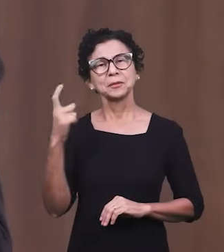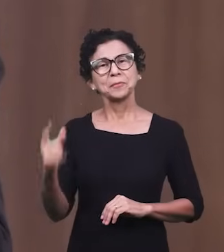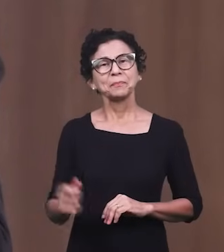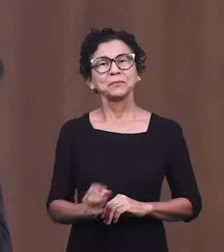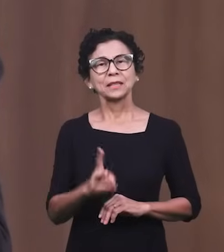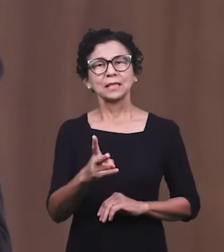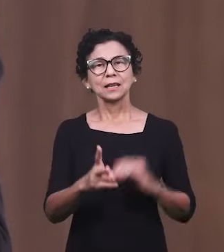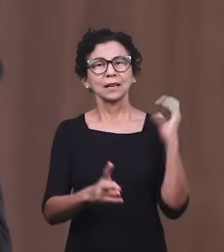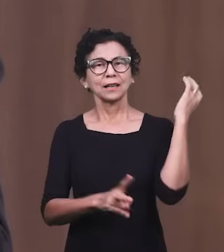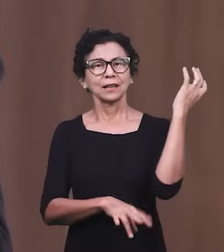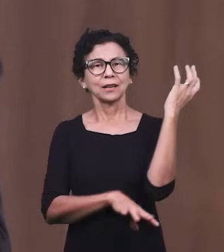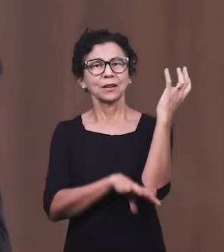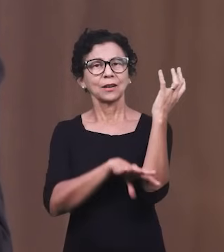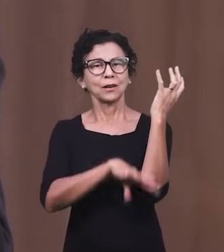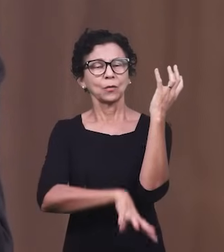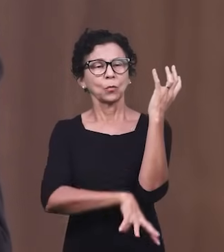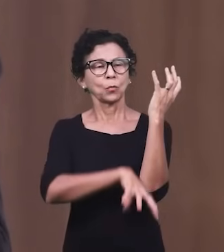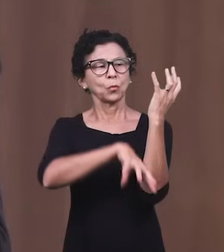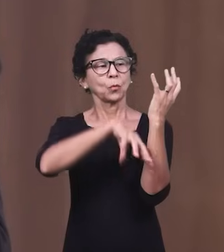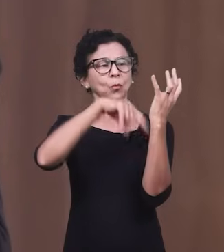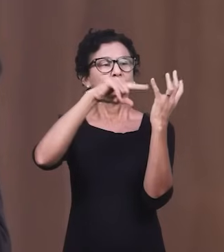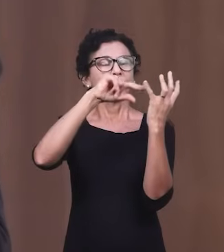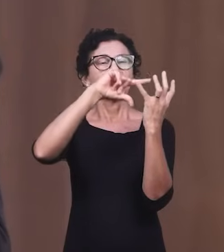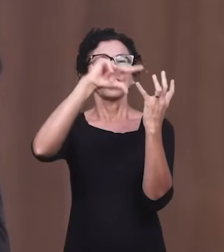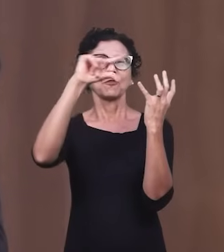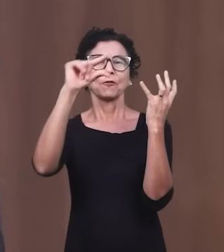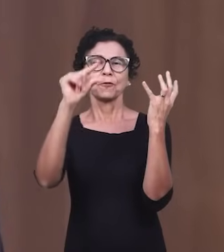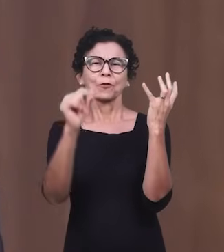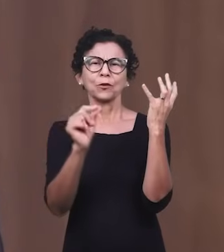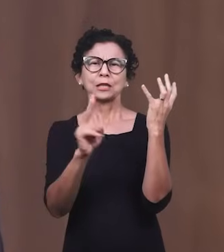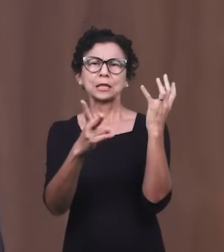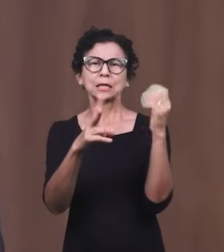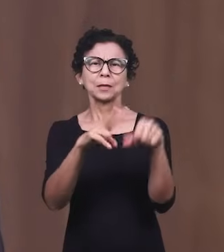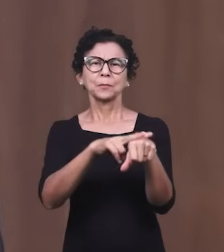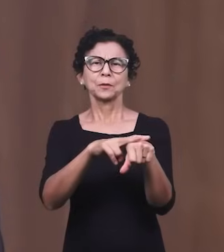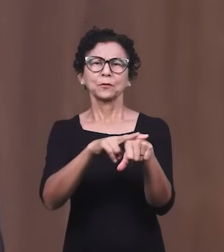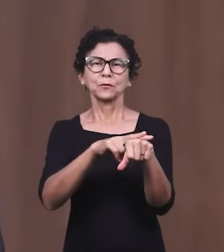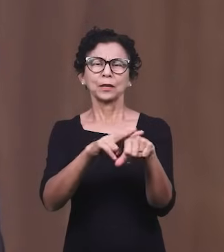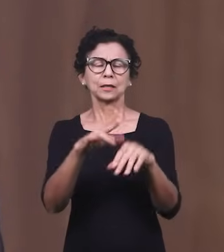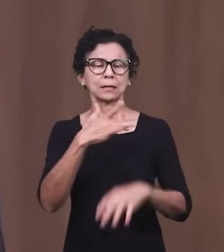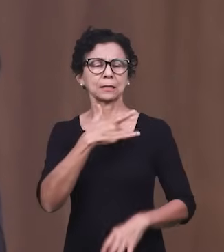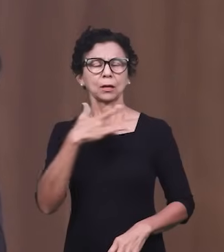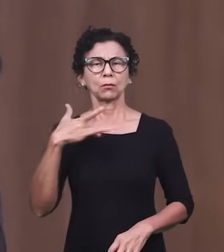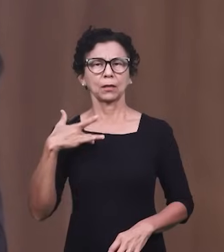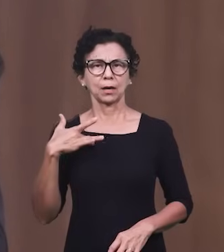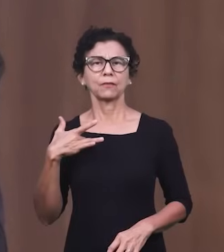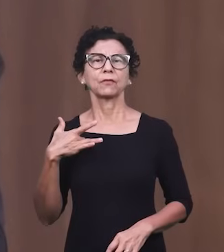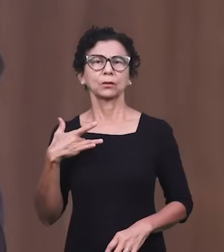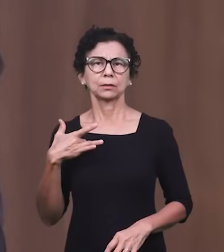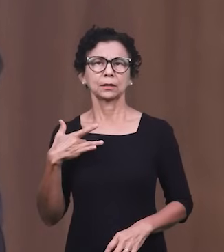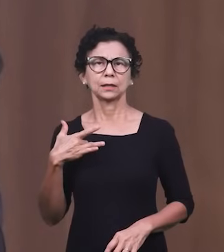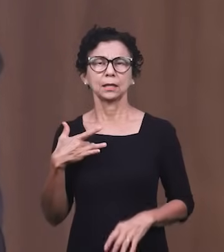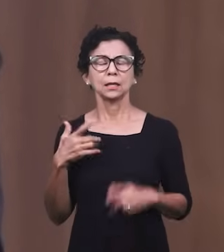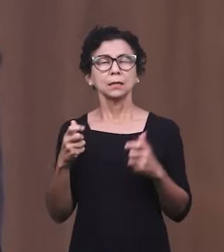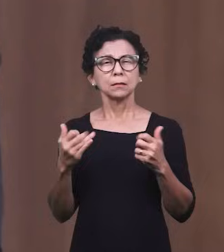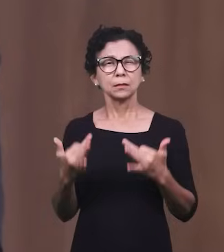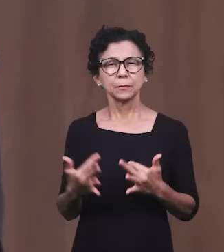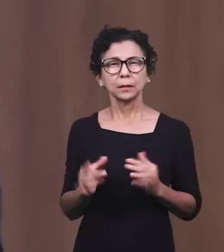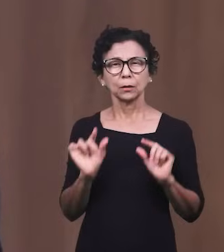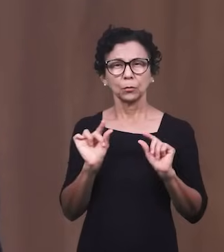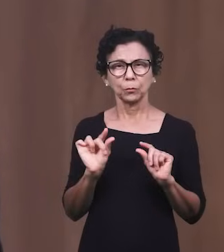folhas sempre Verdes são folhas que são saudáveis né a gente vai falar um pouquinho com relação às folhas Mais